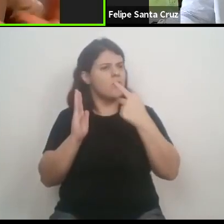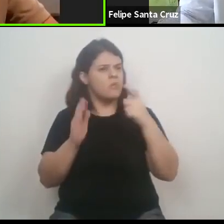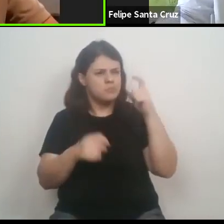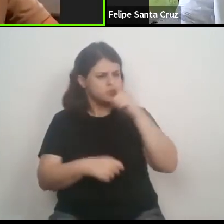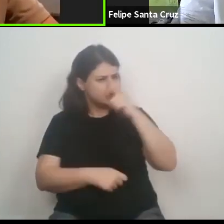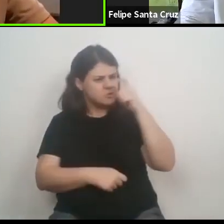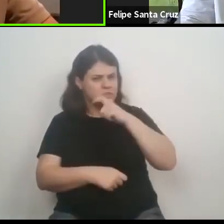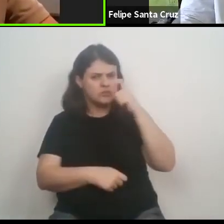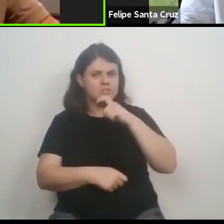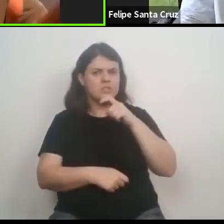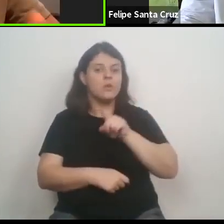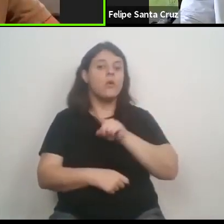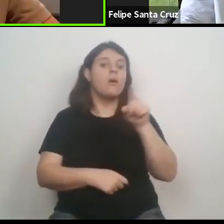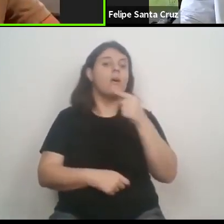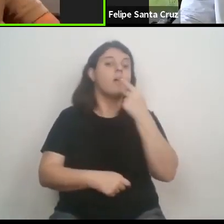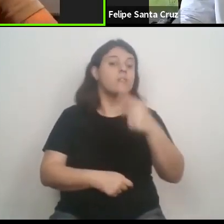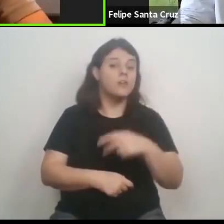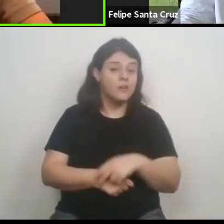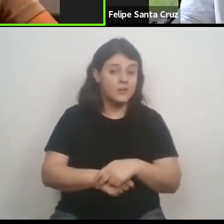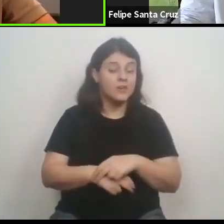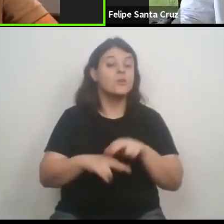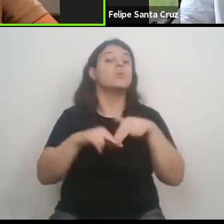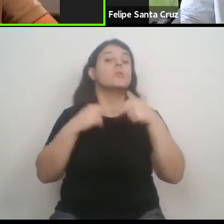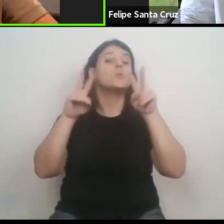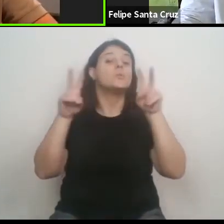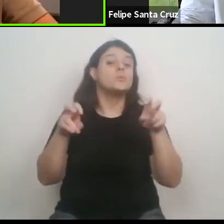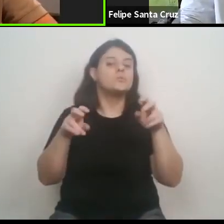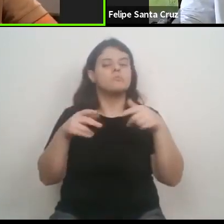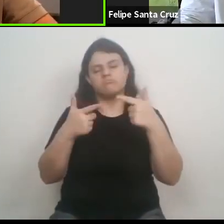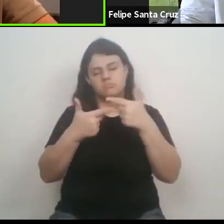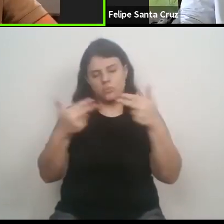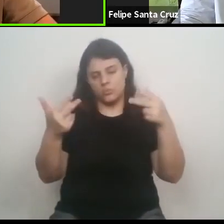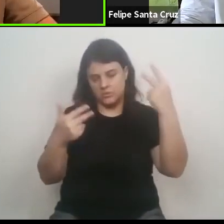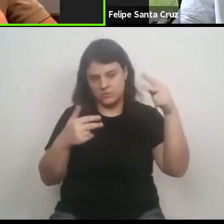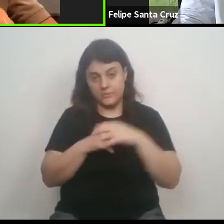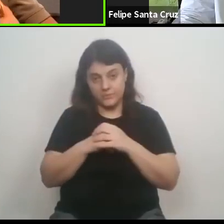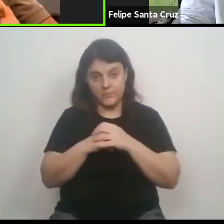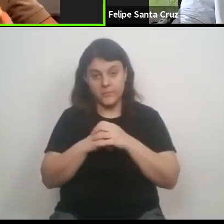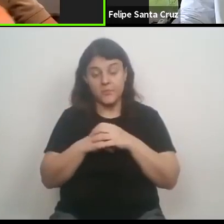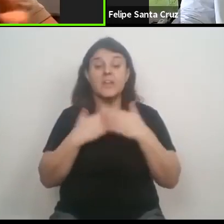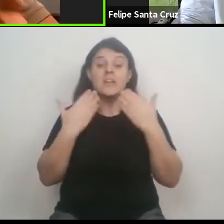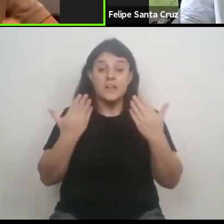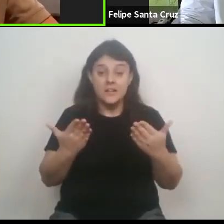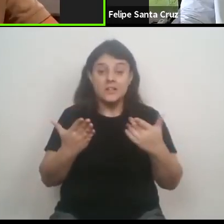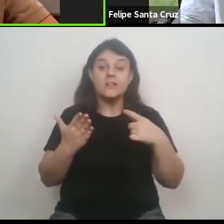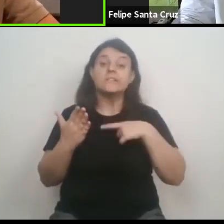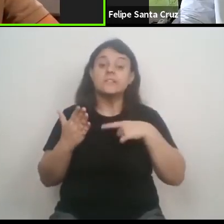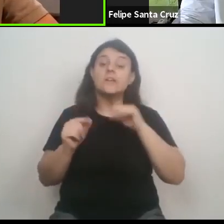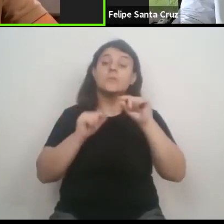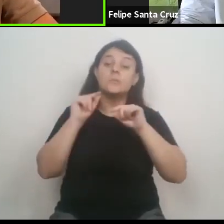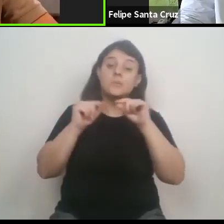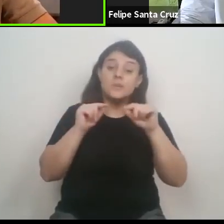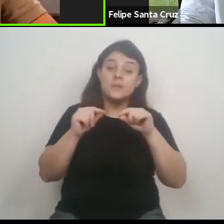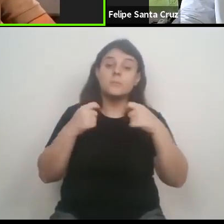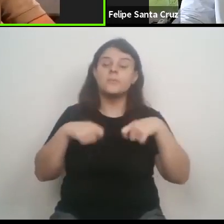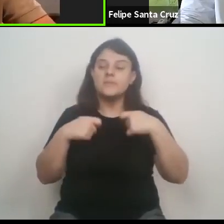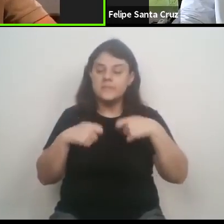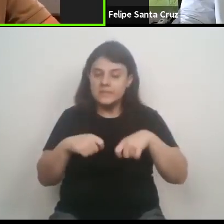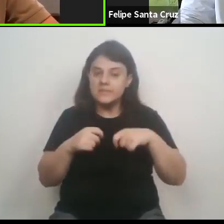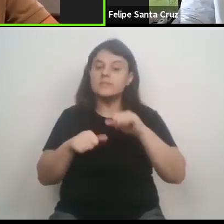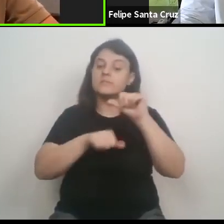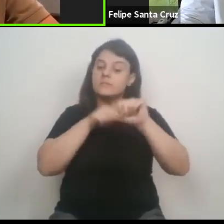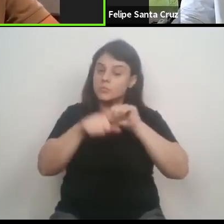a grande imprensa sobre uma determinada matéria. Então, existe uma circularidade aí que precisa ser